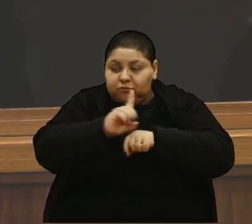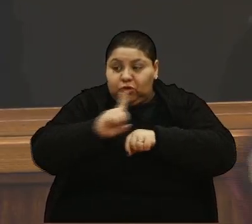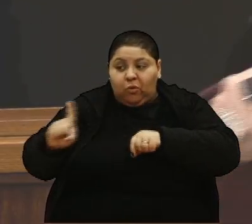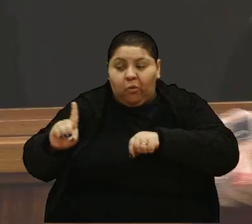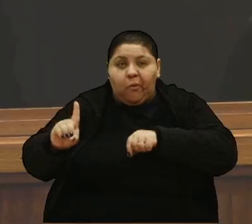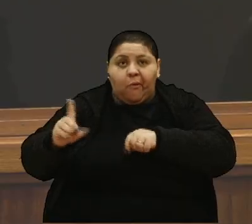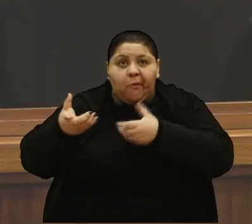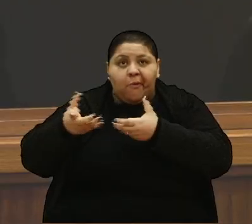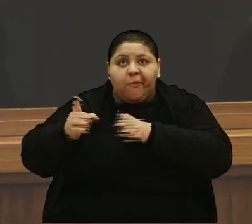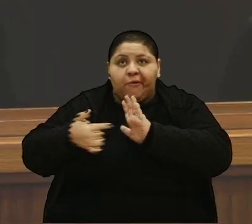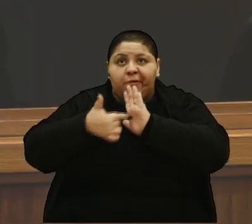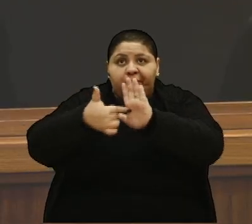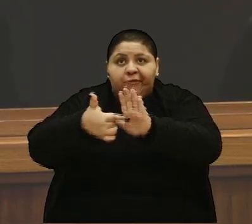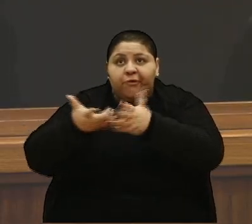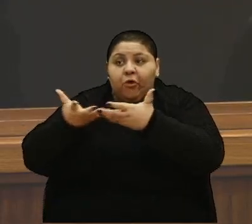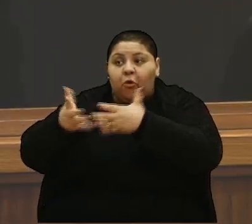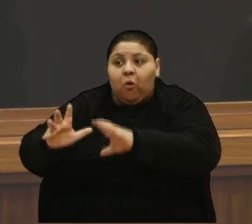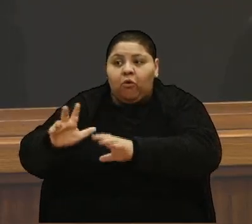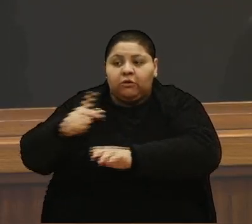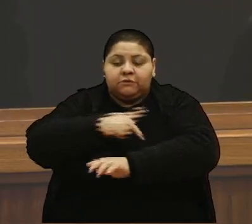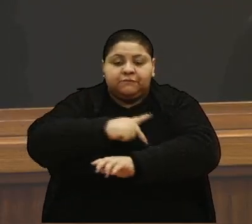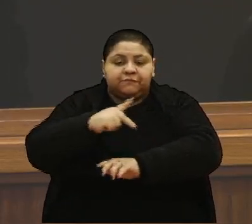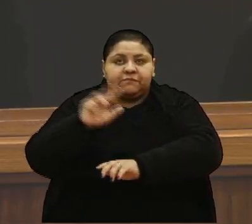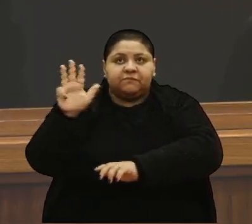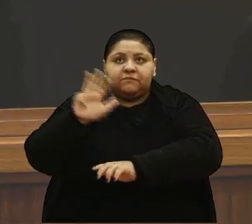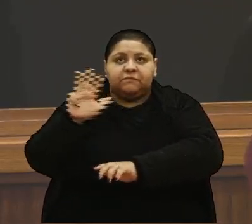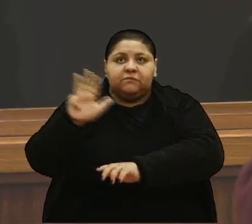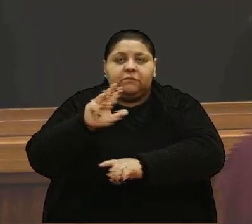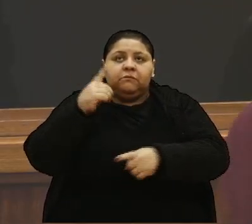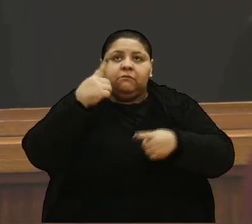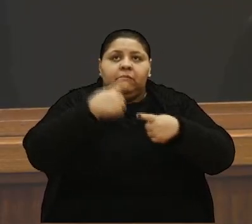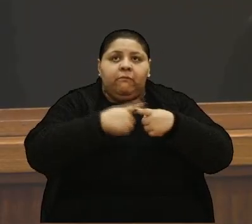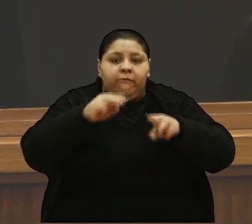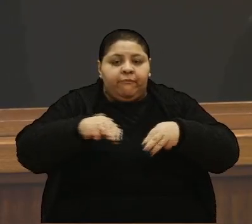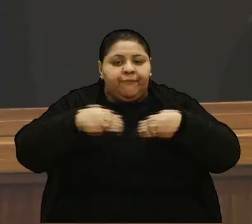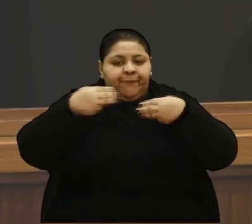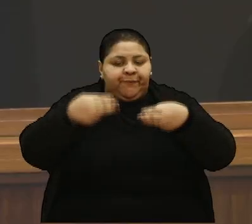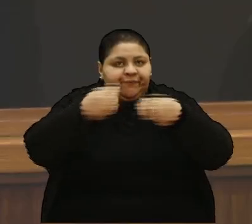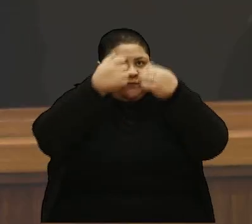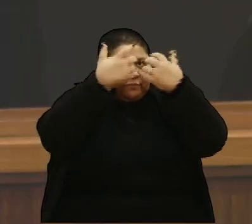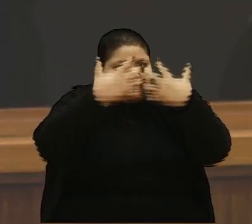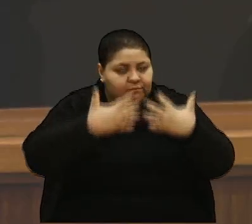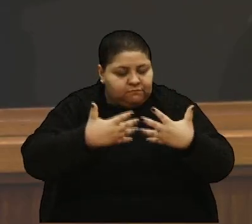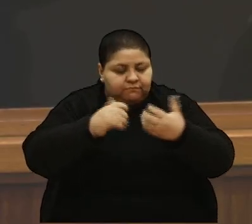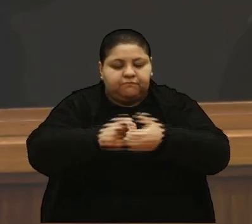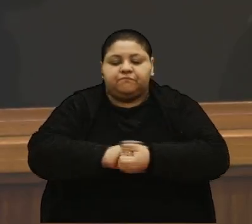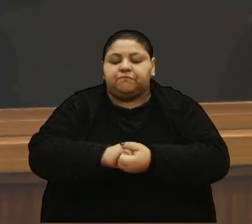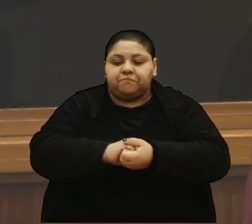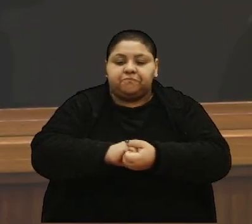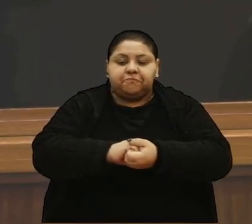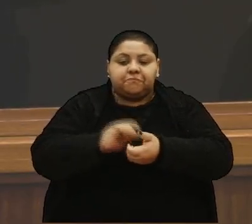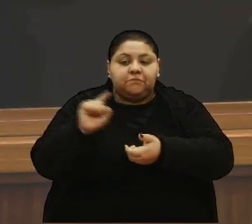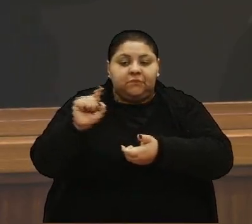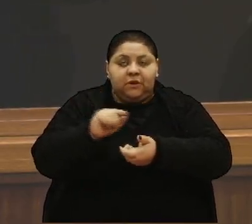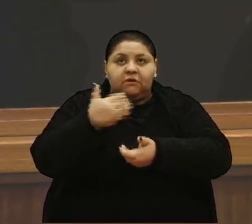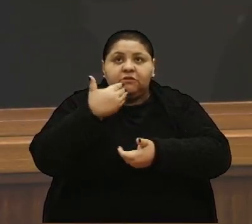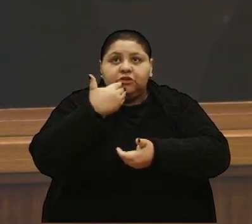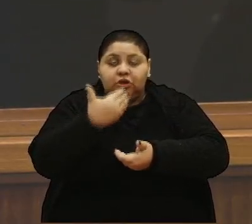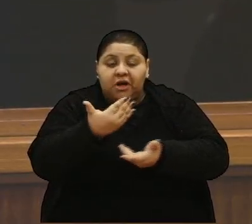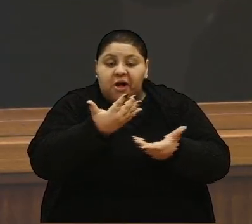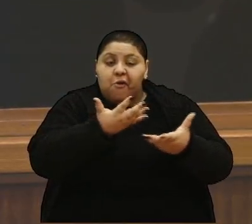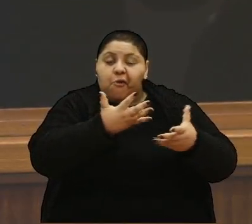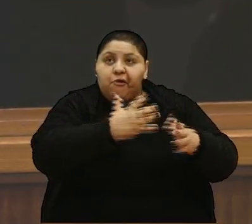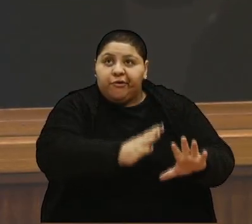repúdio ao presidente Lula, porque a moção era a seguinte: era uma moção em